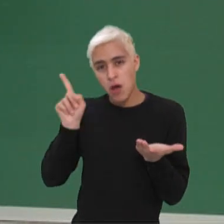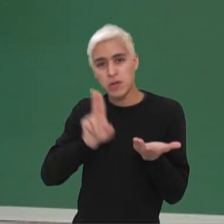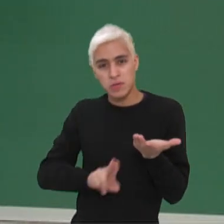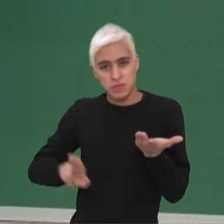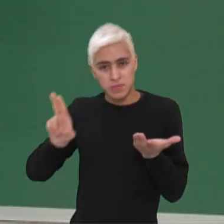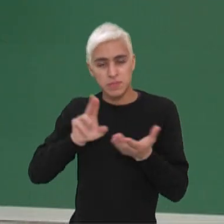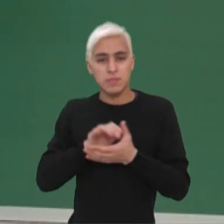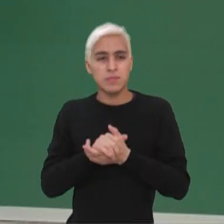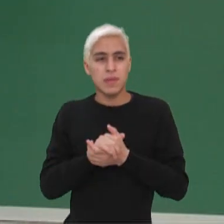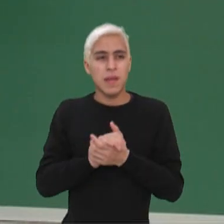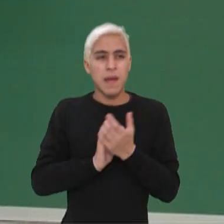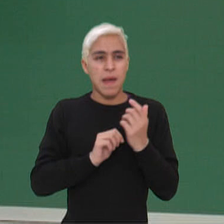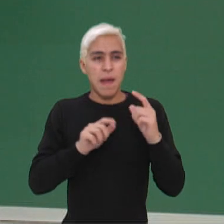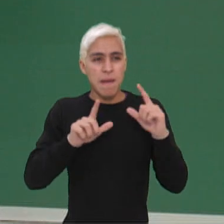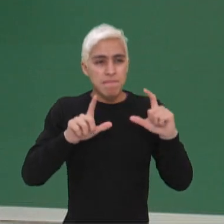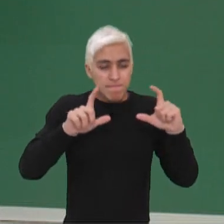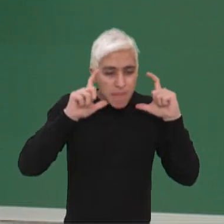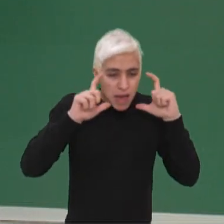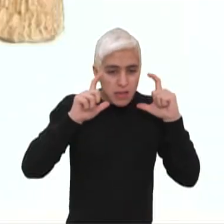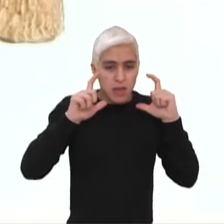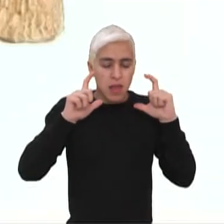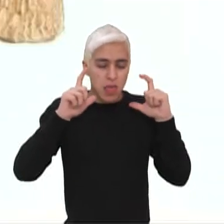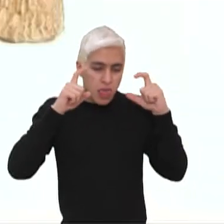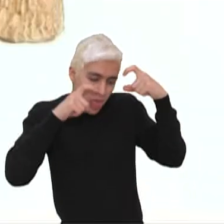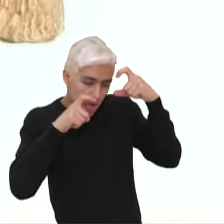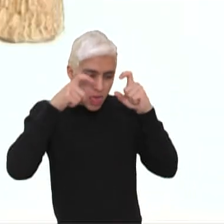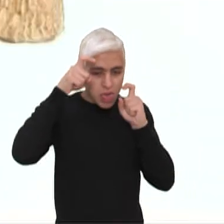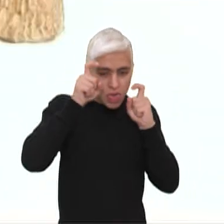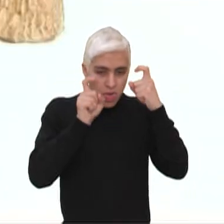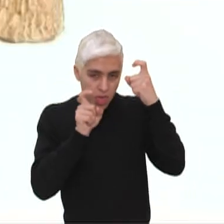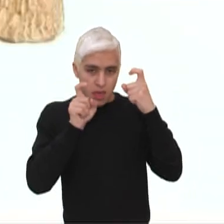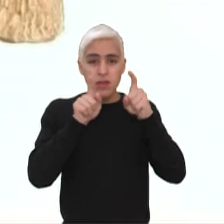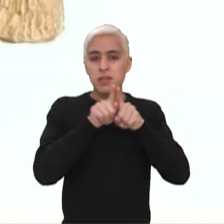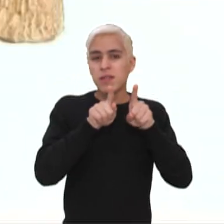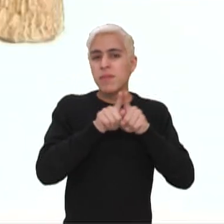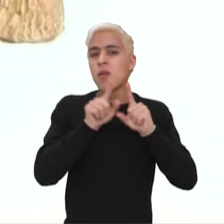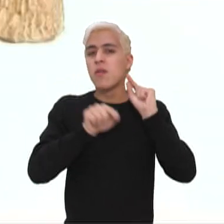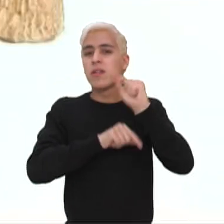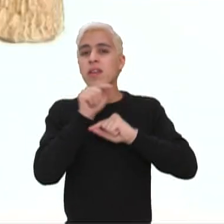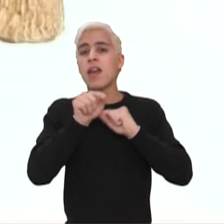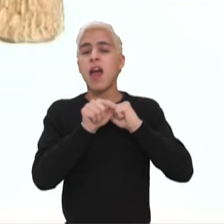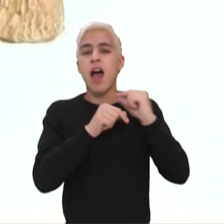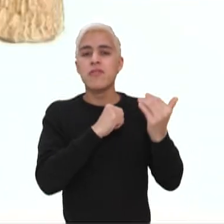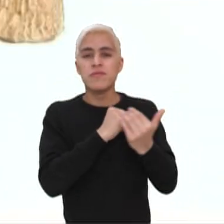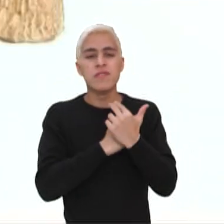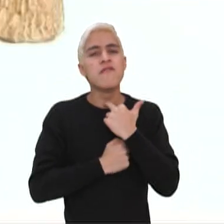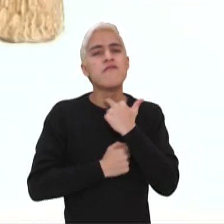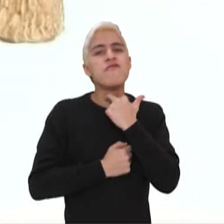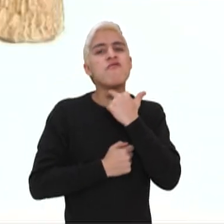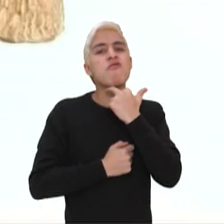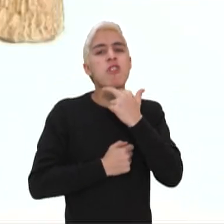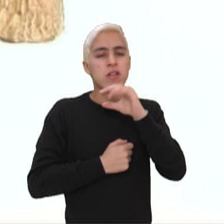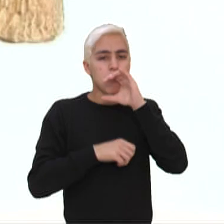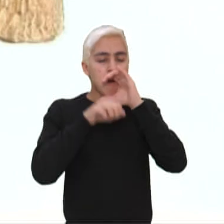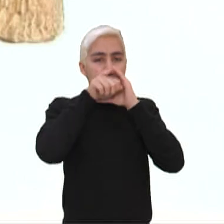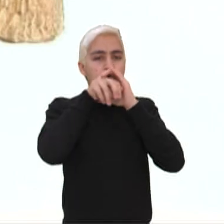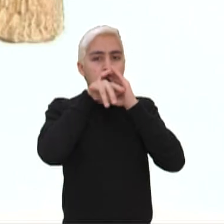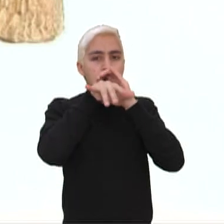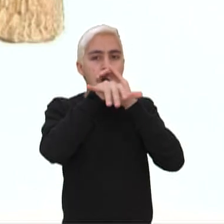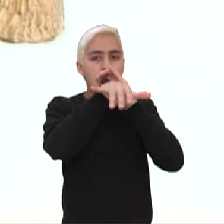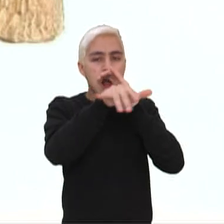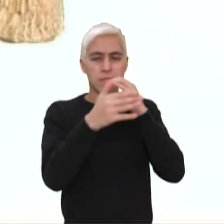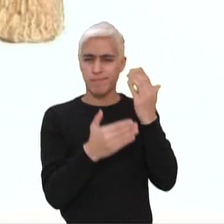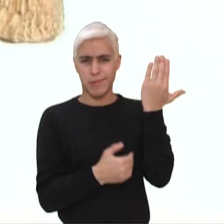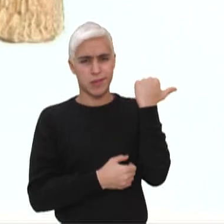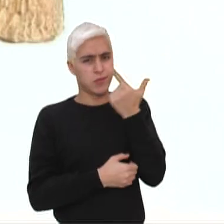utilizavam. A máscara ela tinha uma função estética, mas ela também servia para amplificar a voz, porque ela era como se fosse um cone para a voz. Não